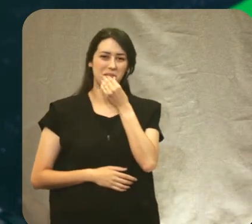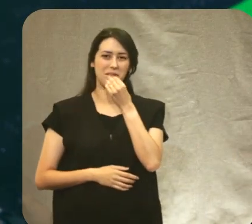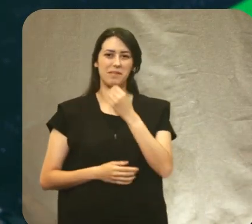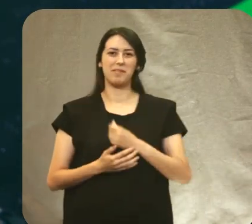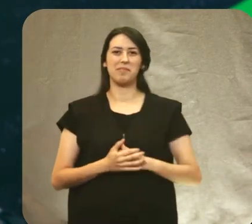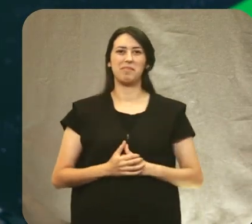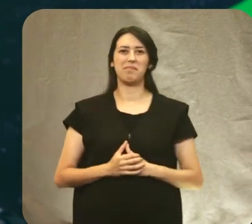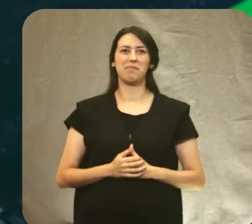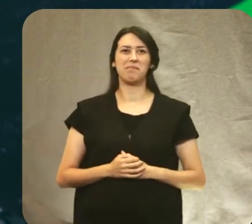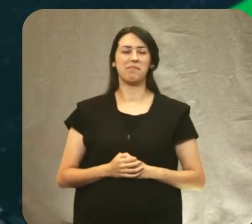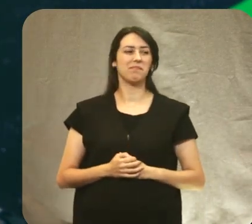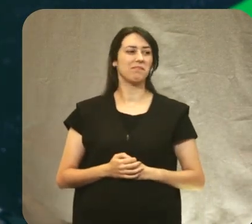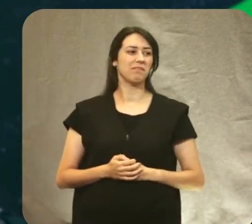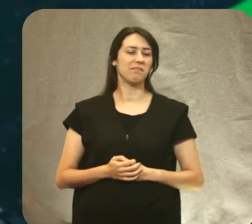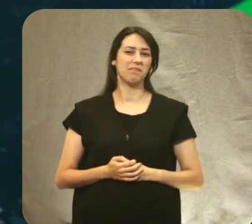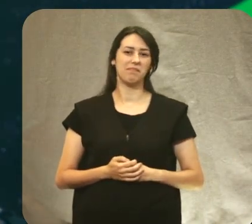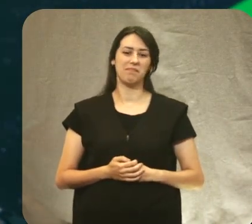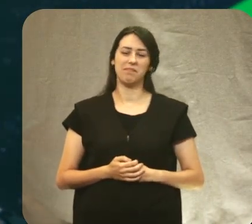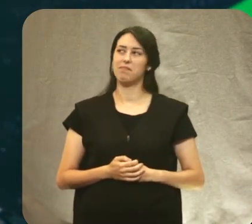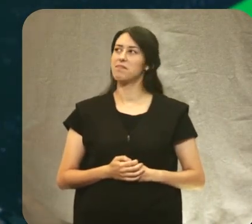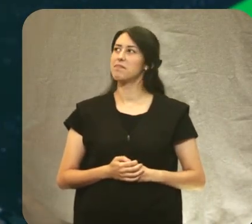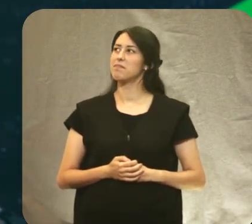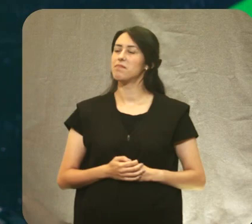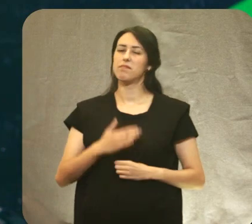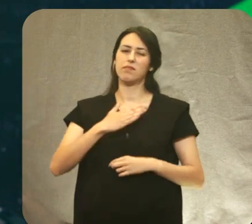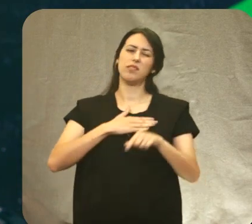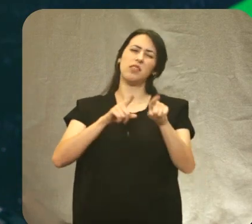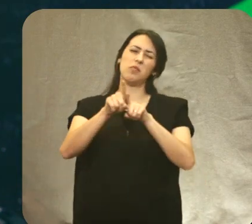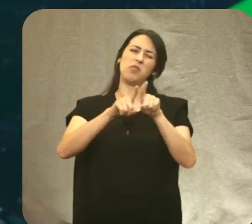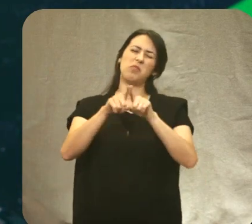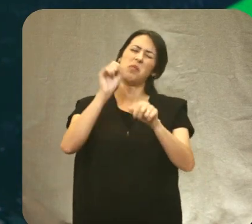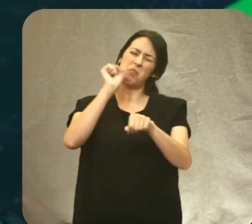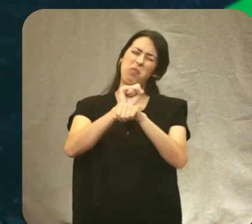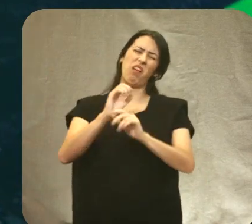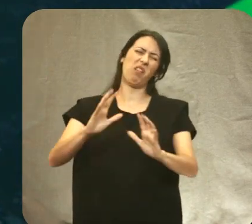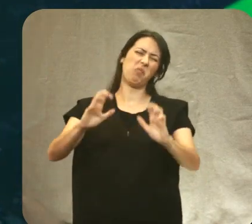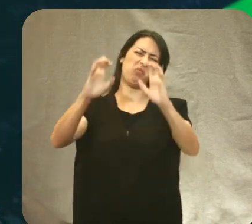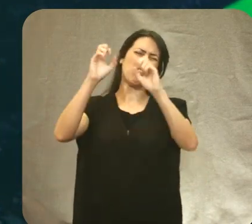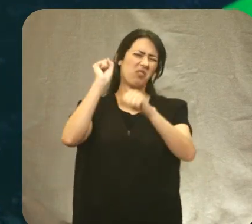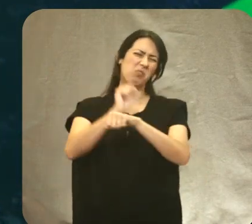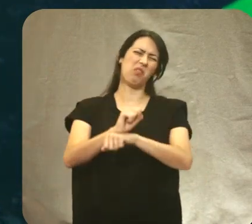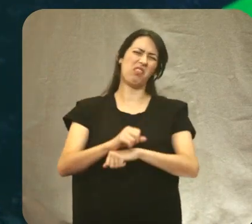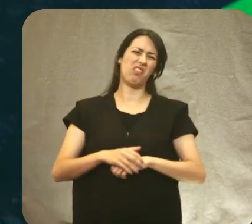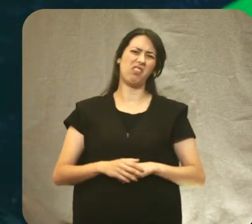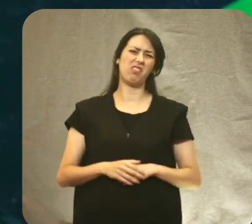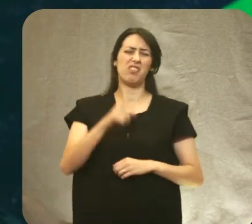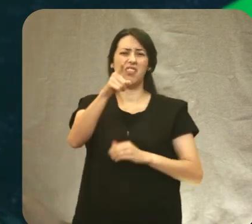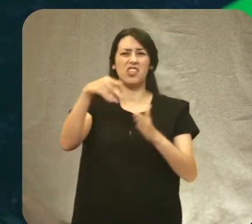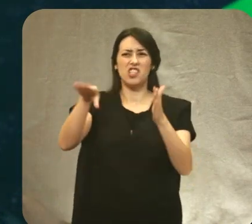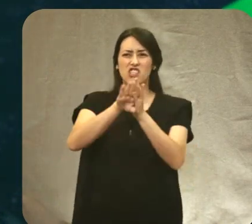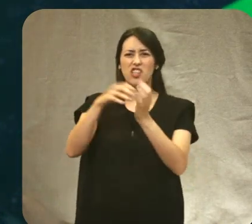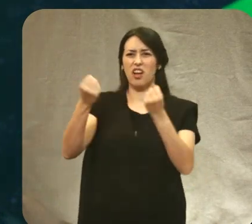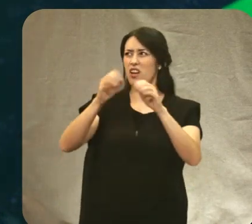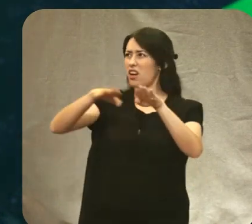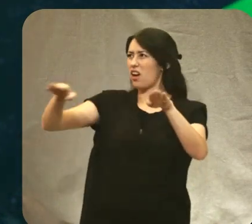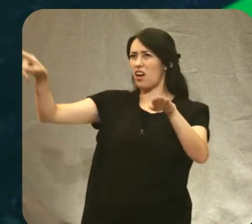Ai. Ei, meu irmão, para de fazer barraco. Quando você chegar no estacionamento da igreja,